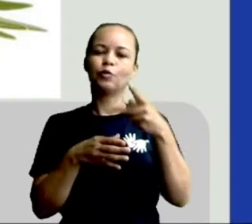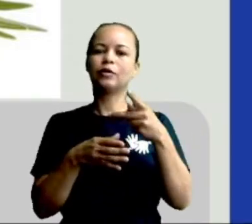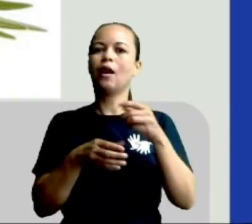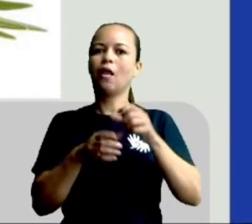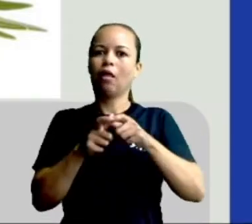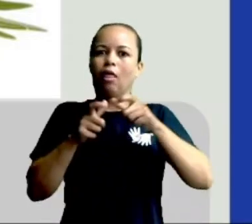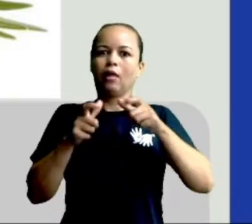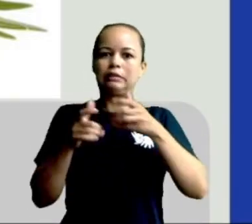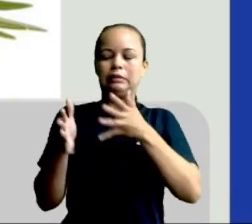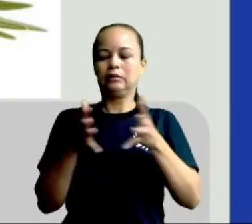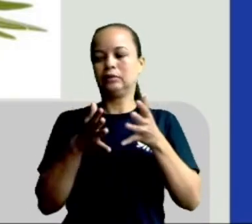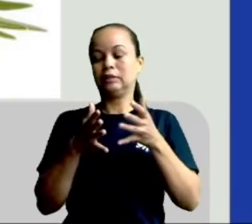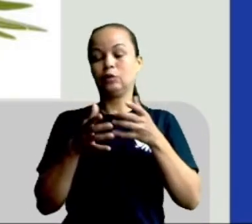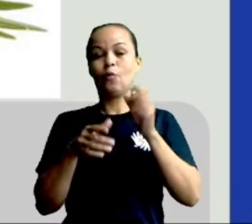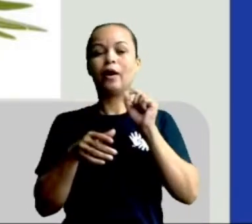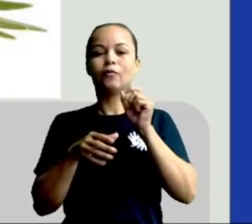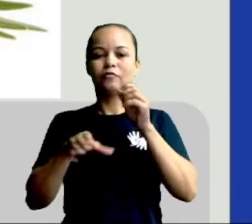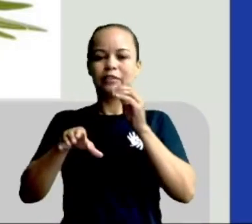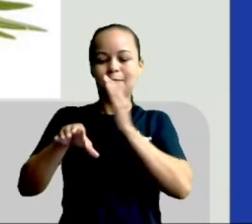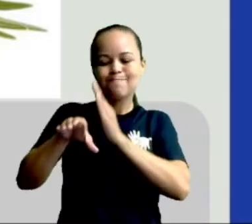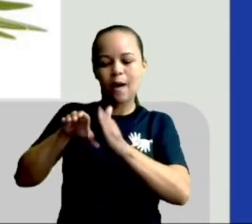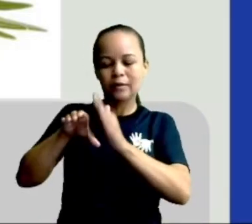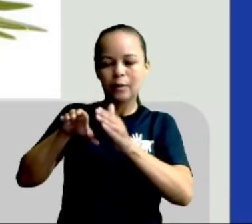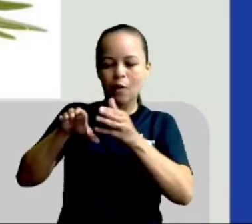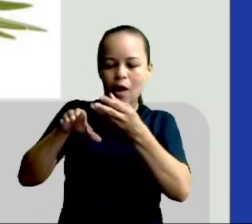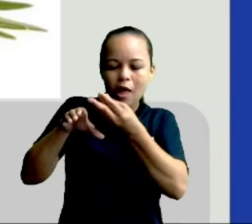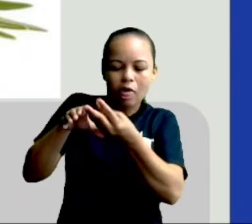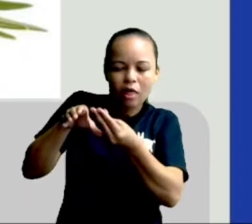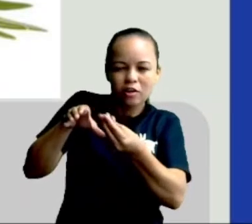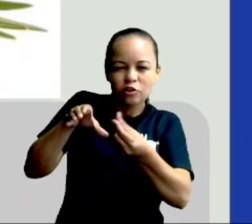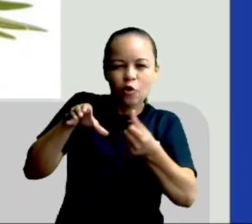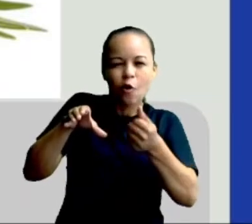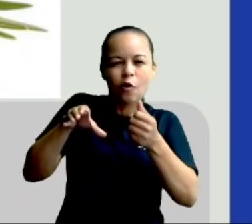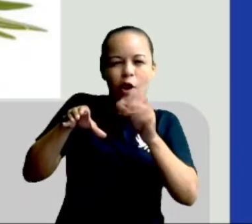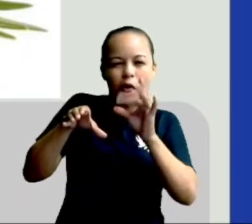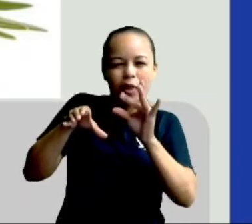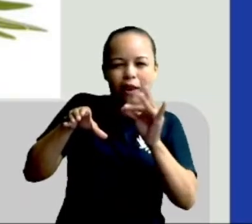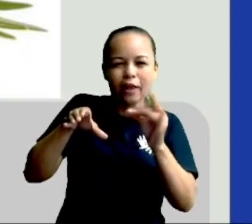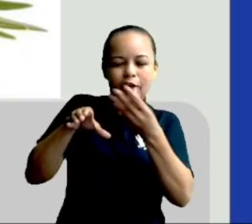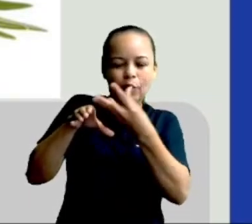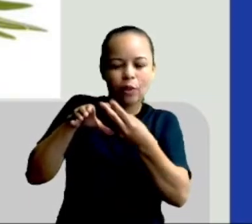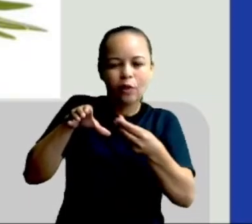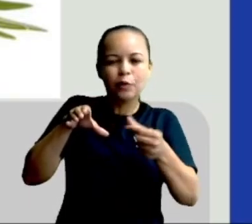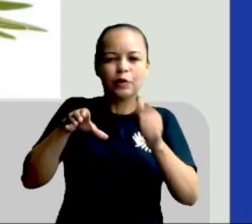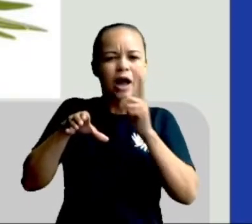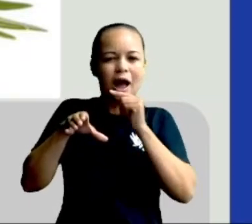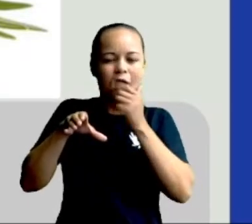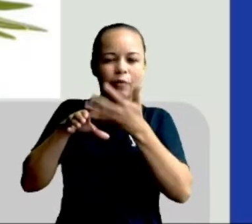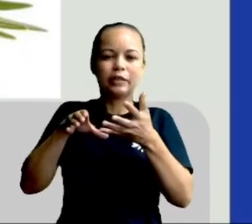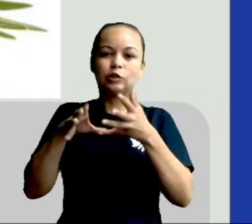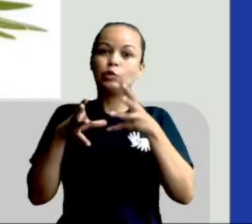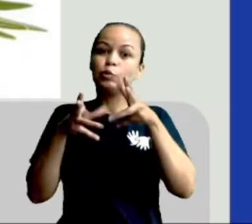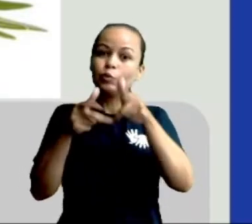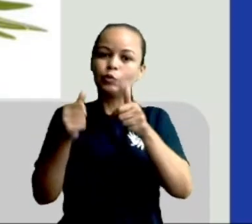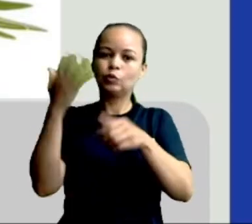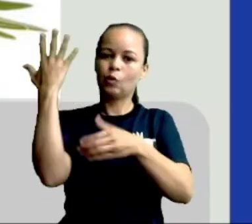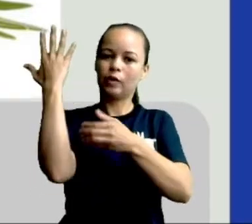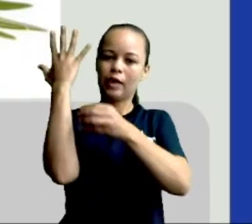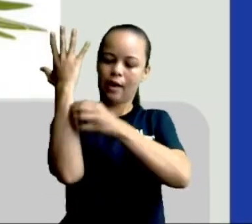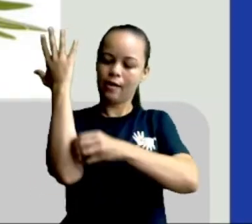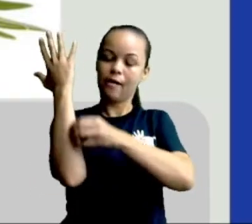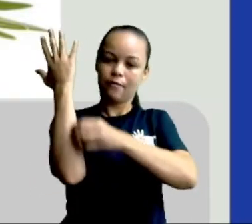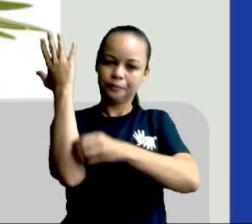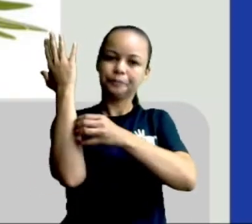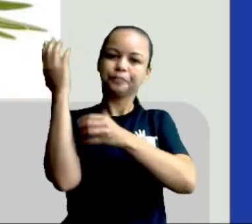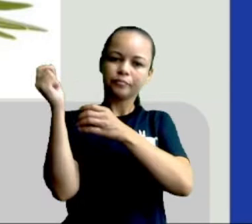que quando você parte a cebola, você vê que dentro escorre ali um líquido da cebola. Porque tudo que é caule, ele tem ali